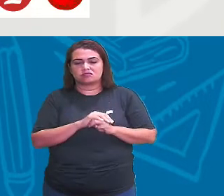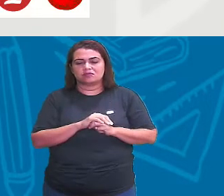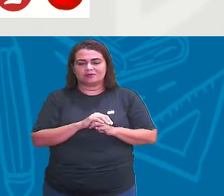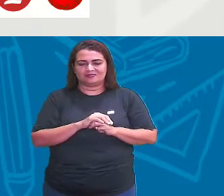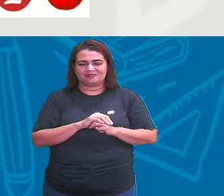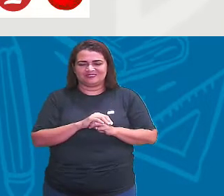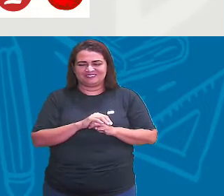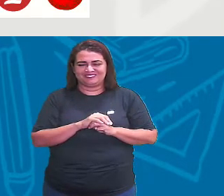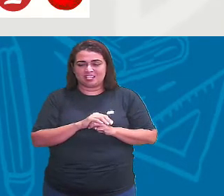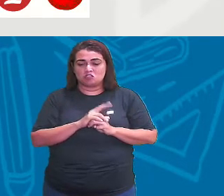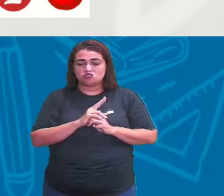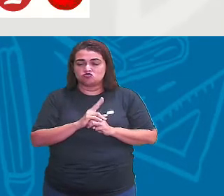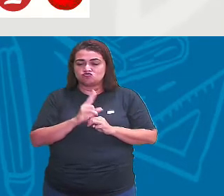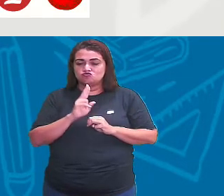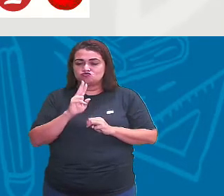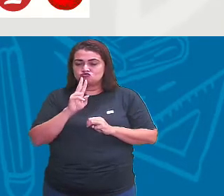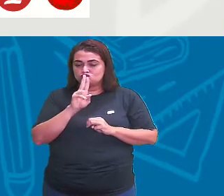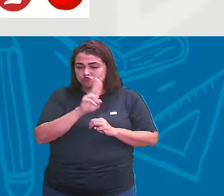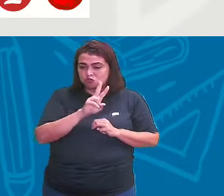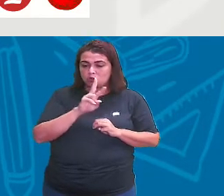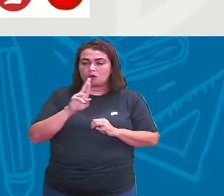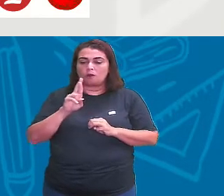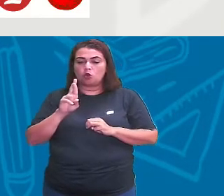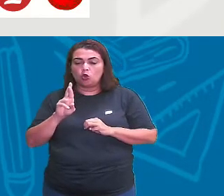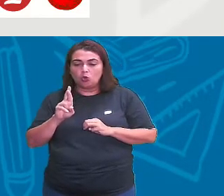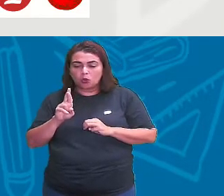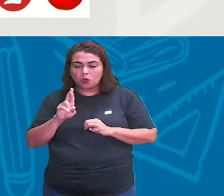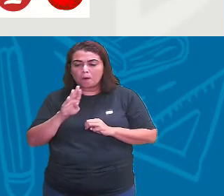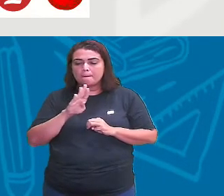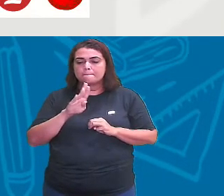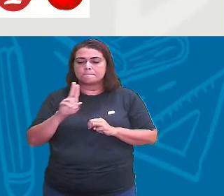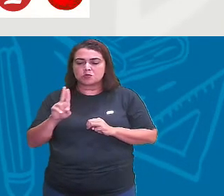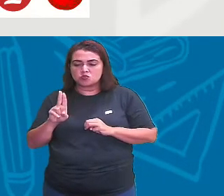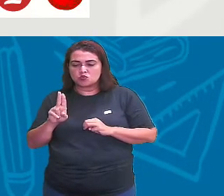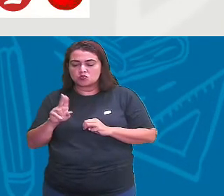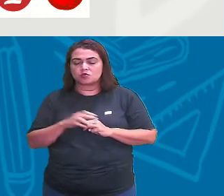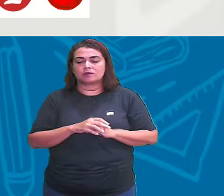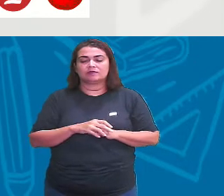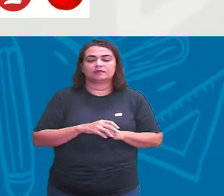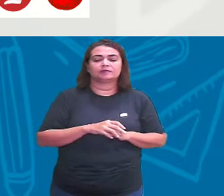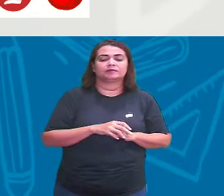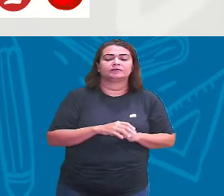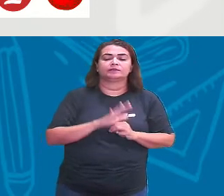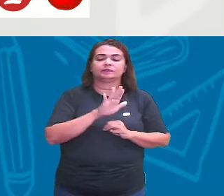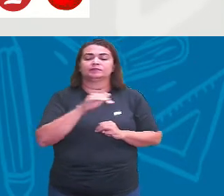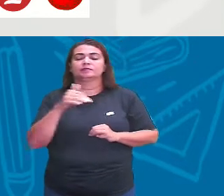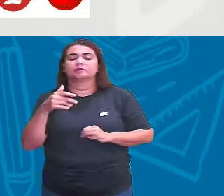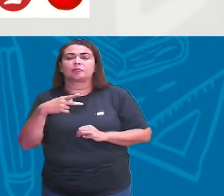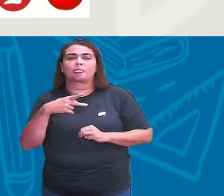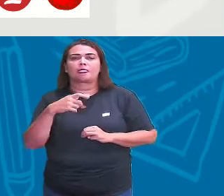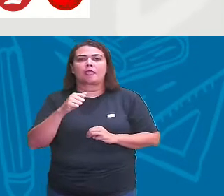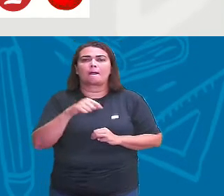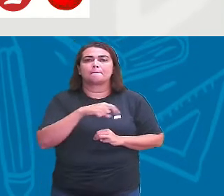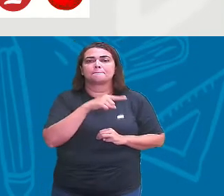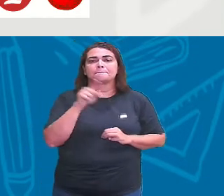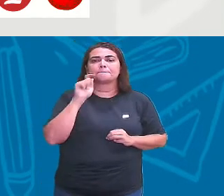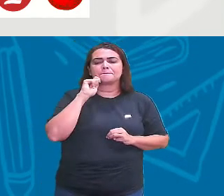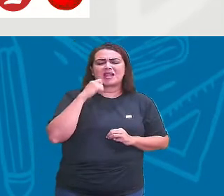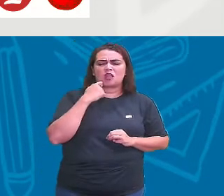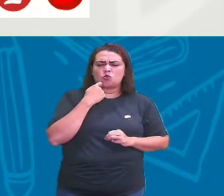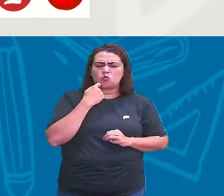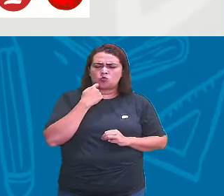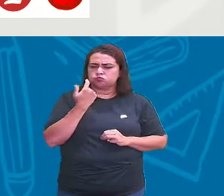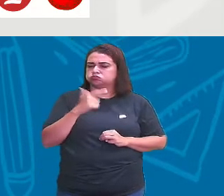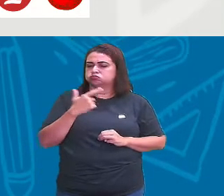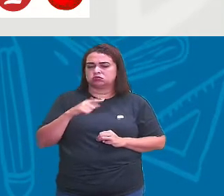Do lado do urubu tem um desenho de um pão. Pão. Não tem letra U, né?